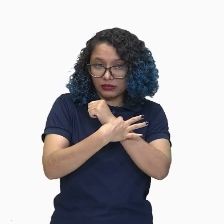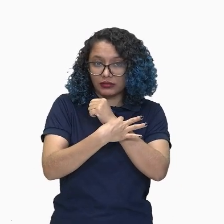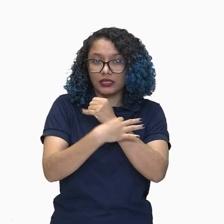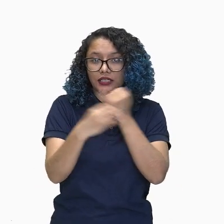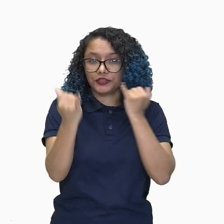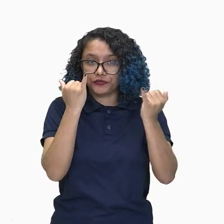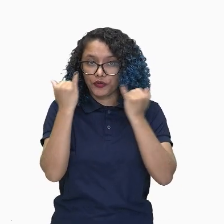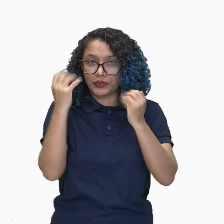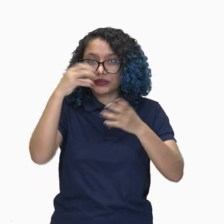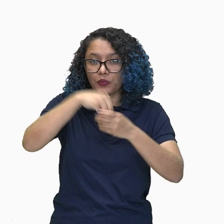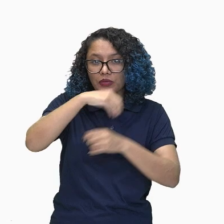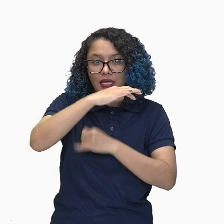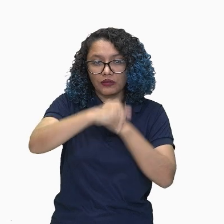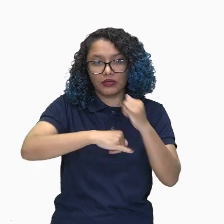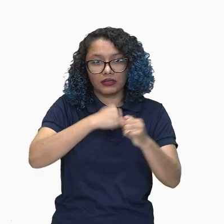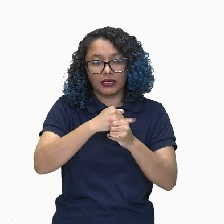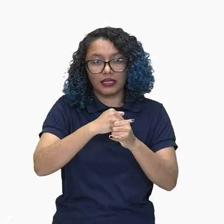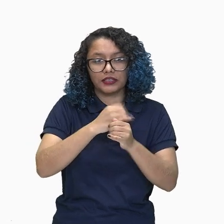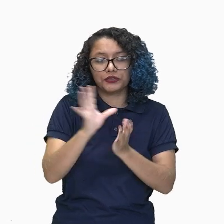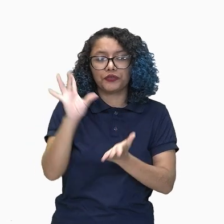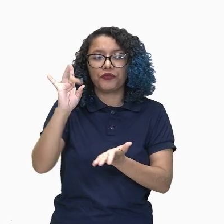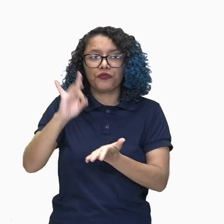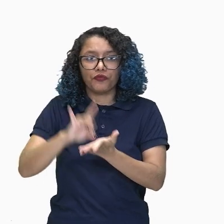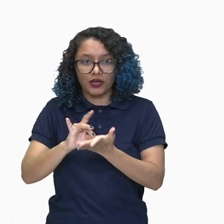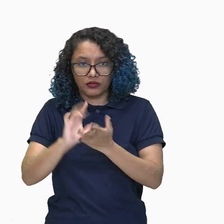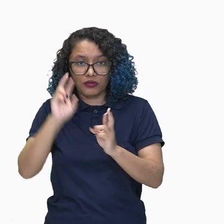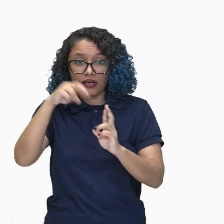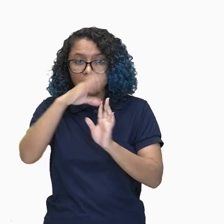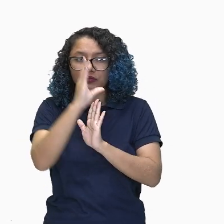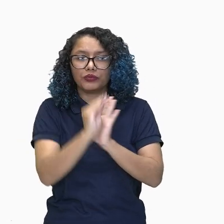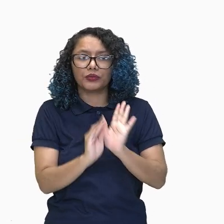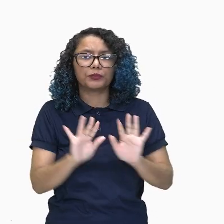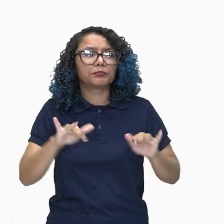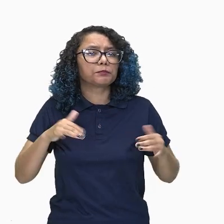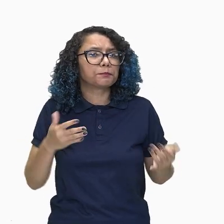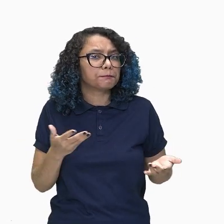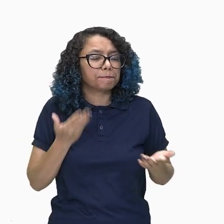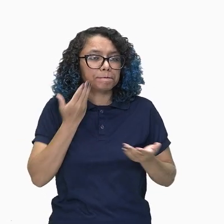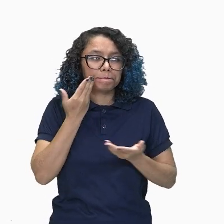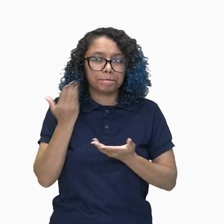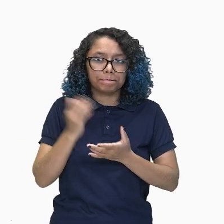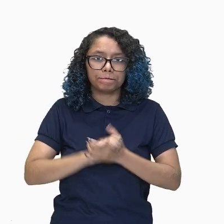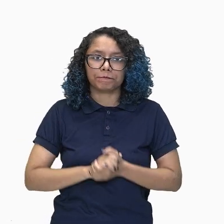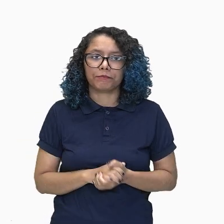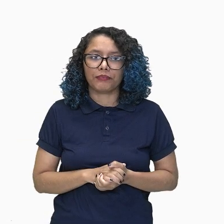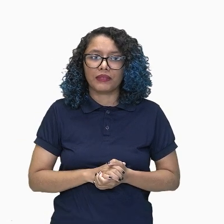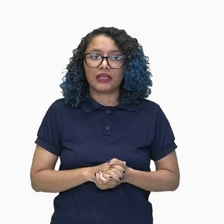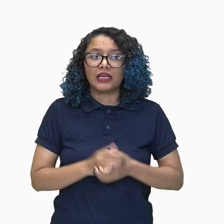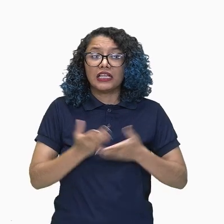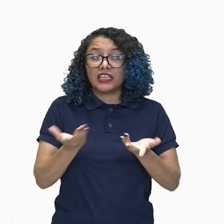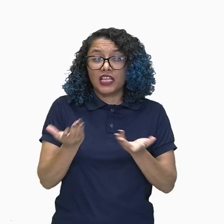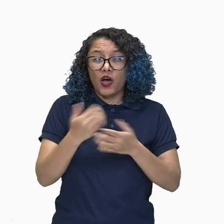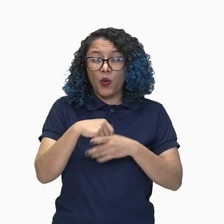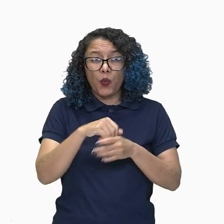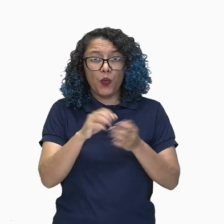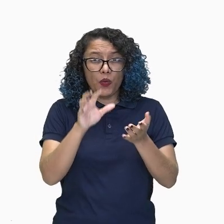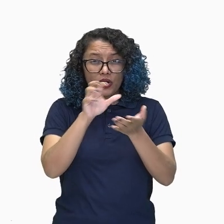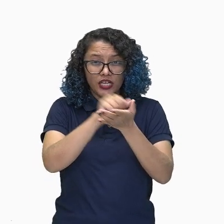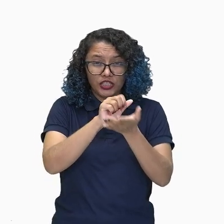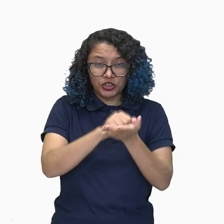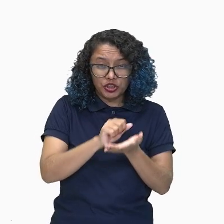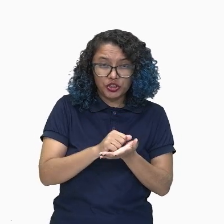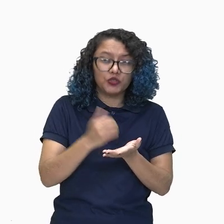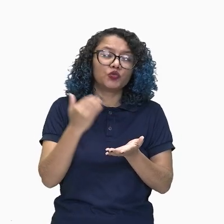E aí nós temos um fato relacionado a esse assunto. Casos de abertura de contas bancárias